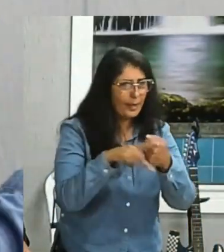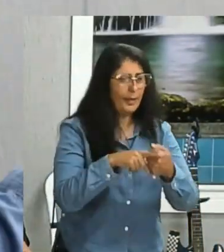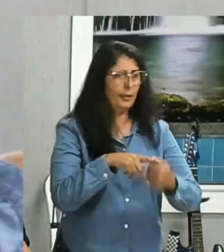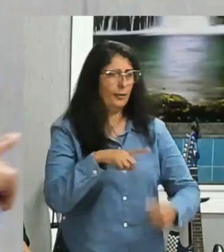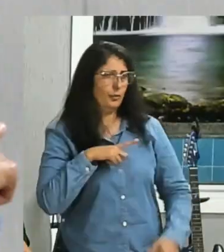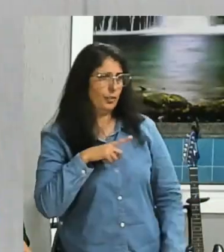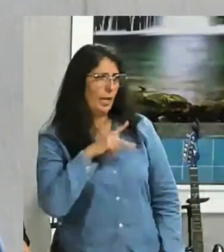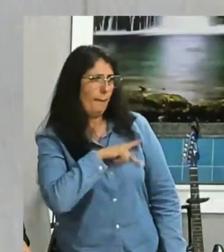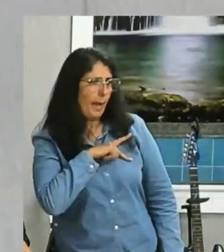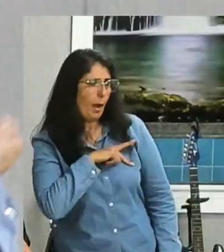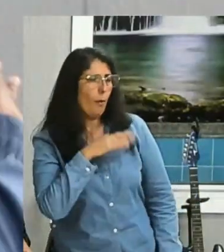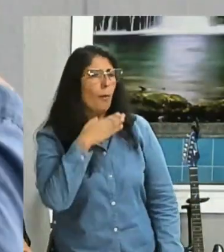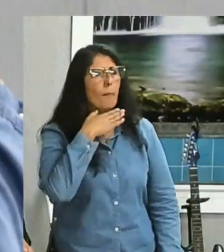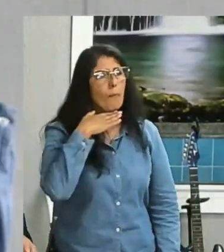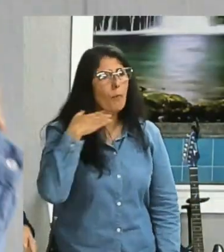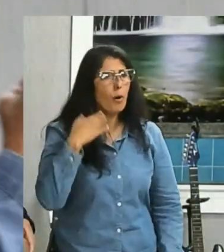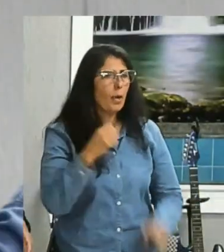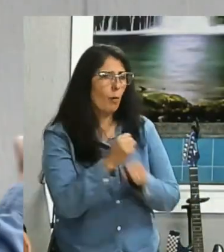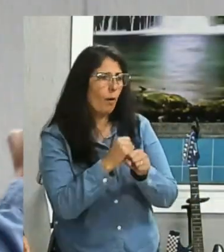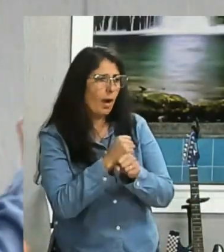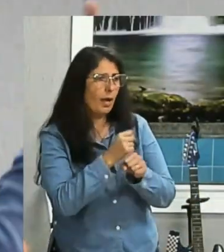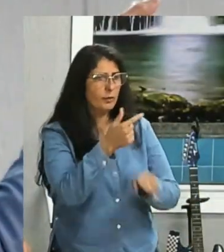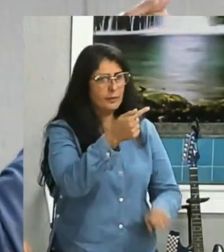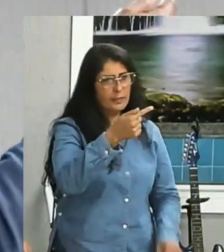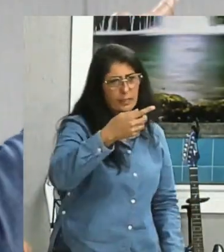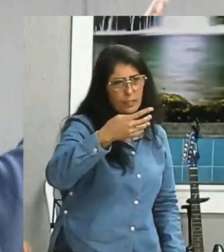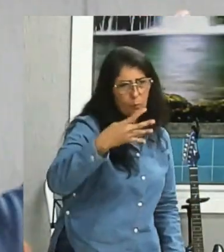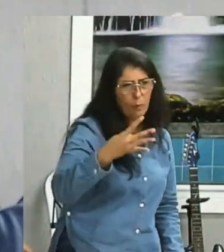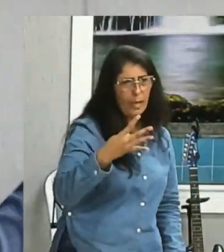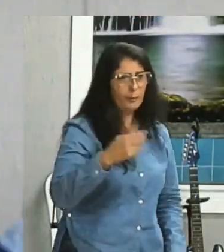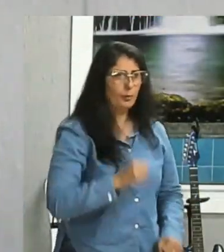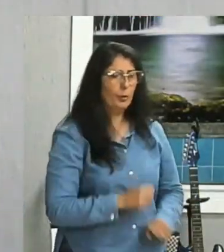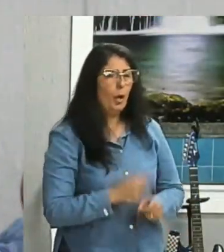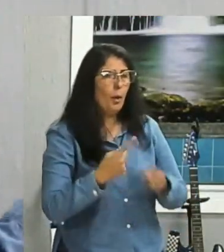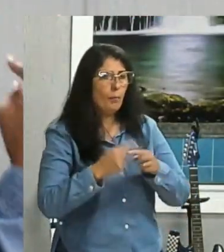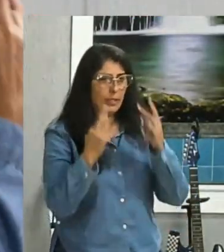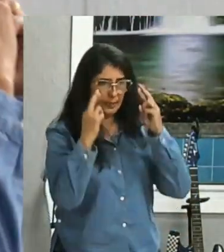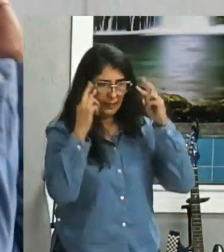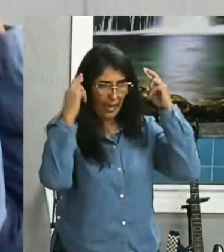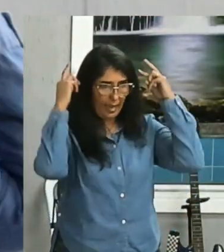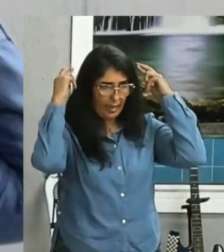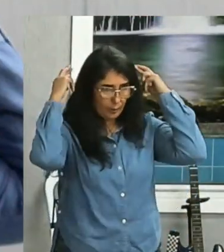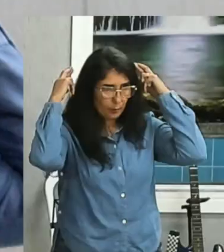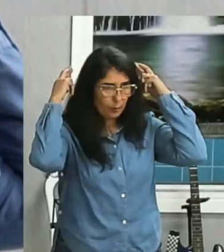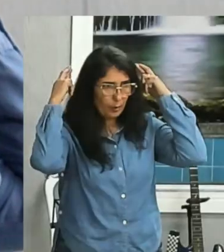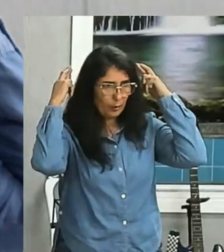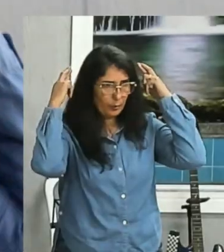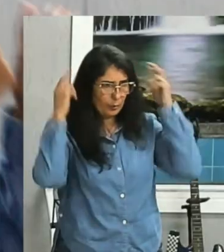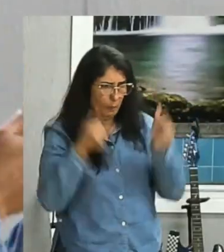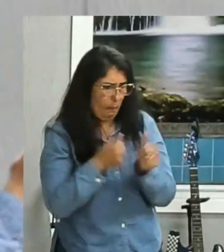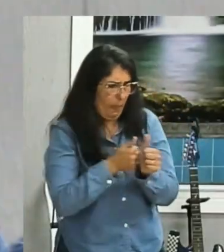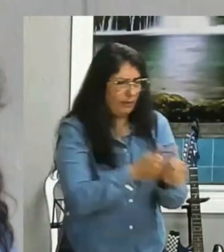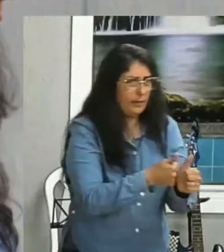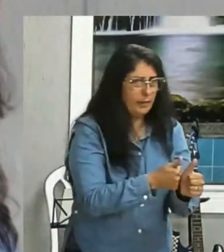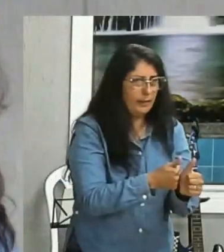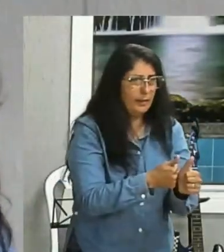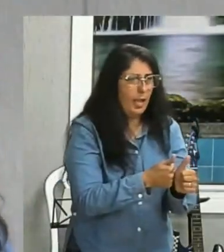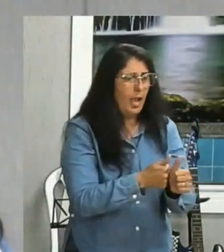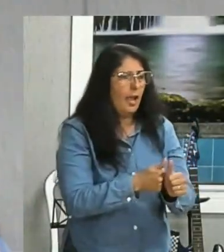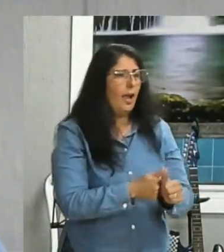ano 64, por aquela perseguição de Nero. Ele era o último. Não, eu sou o